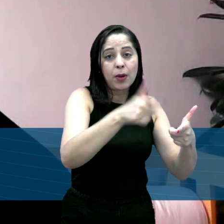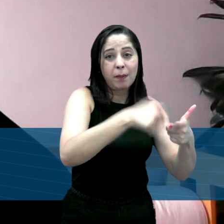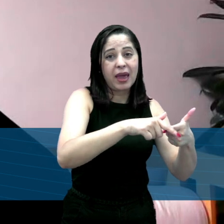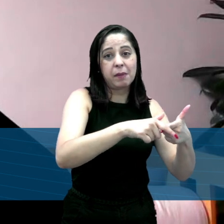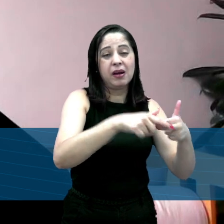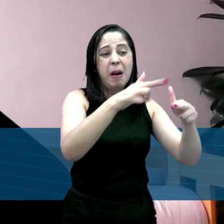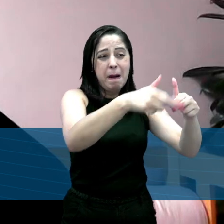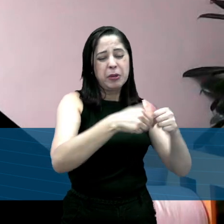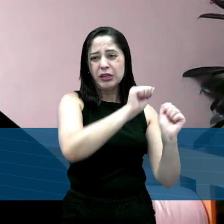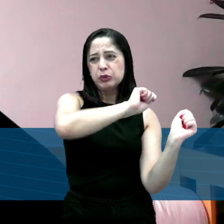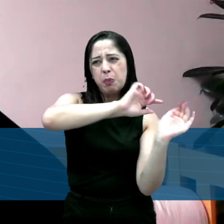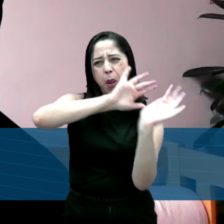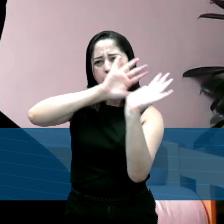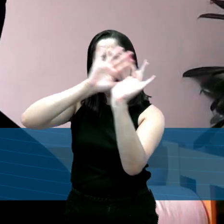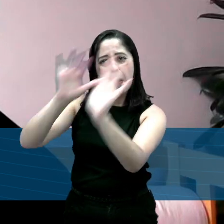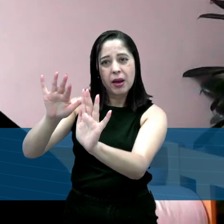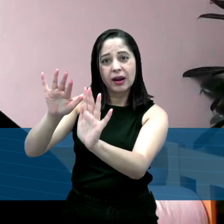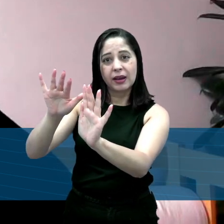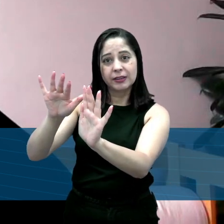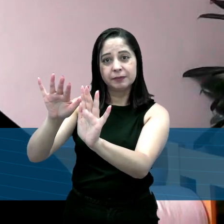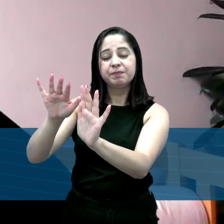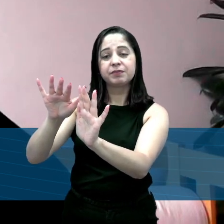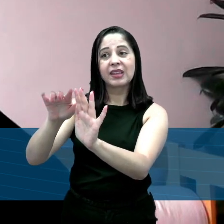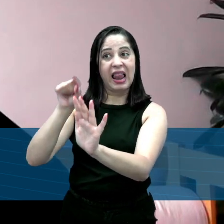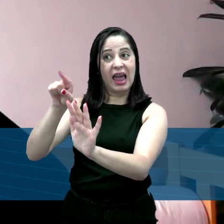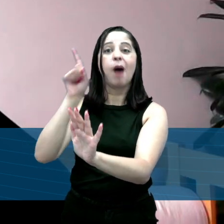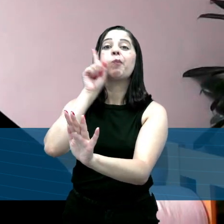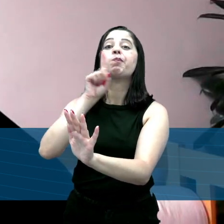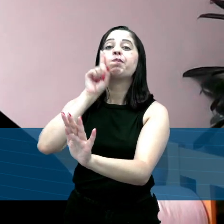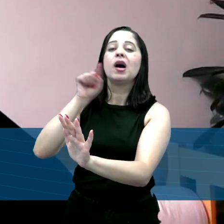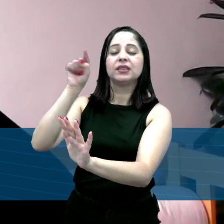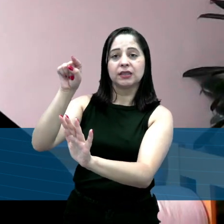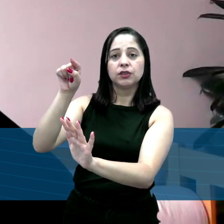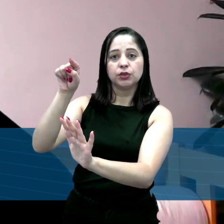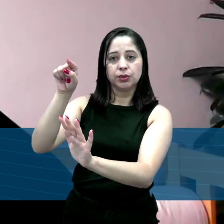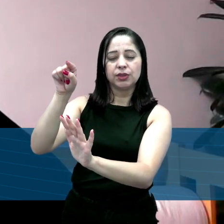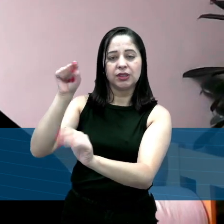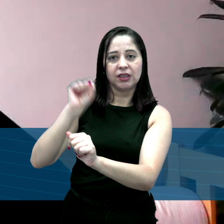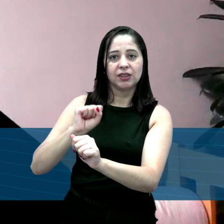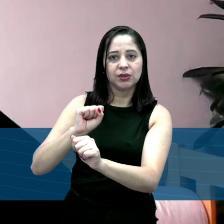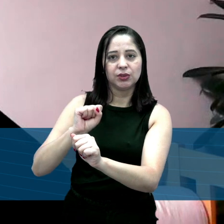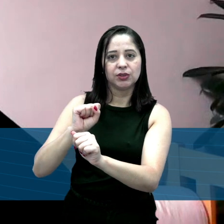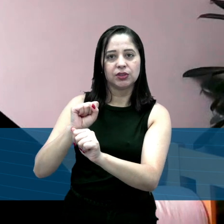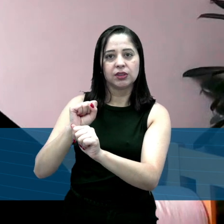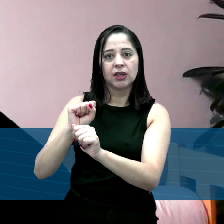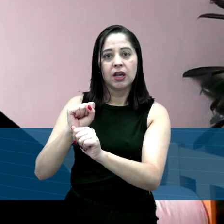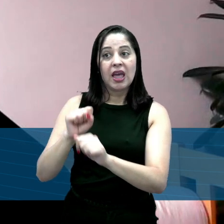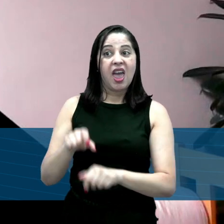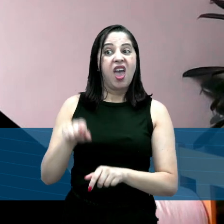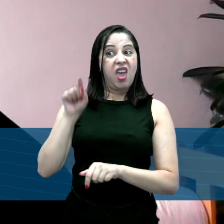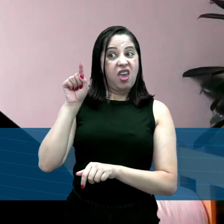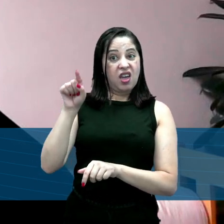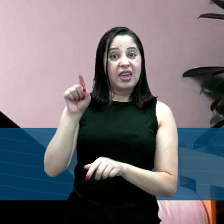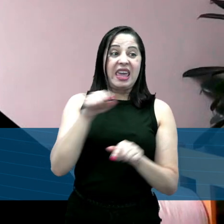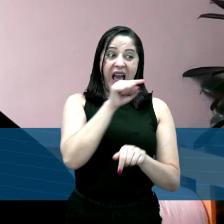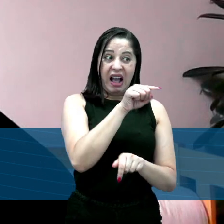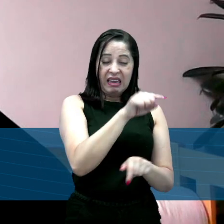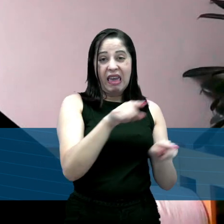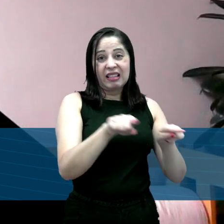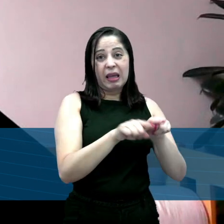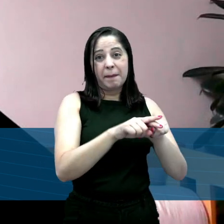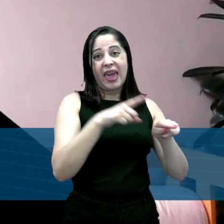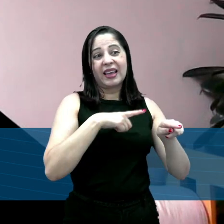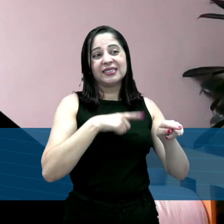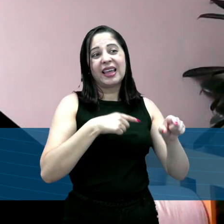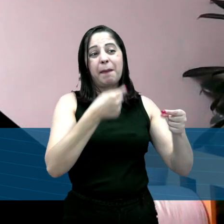a gente fala de fluxo ali para a América, nós pegamos parte dessa instabilidade política mesmo, né? Como